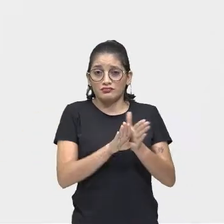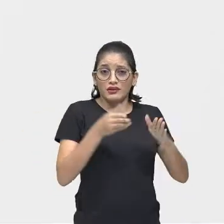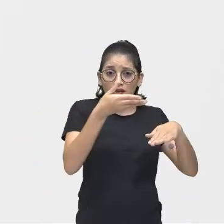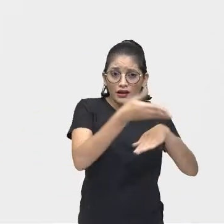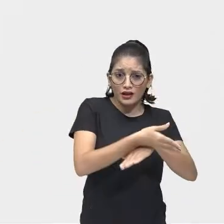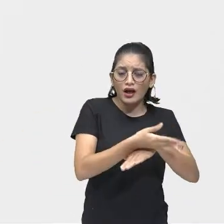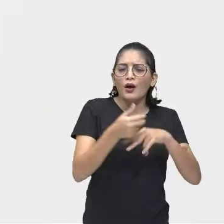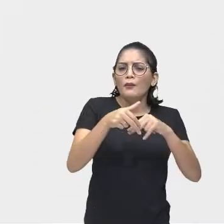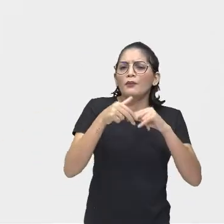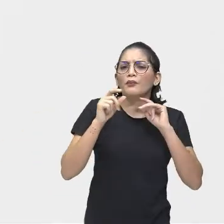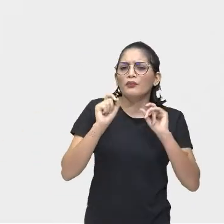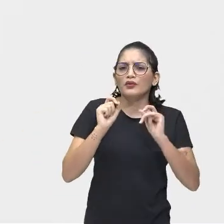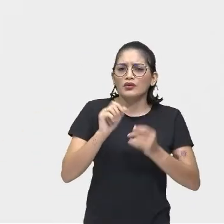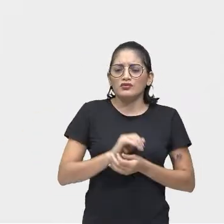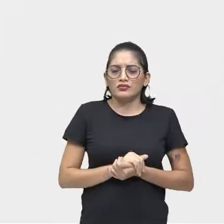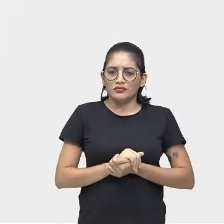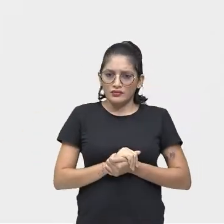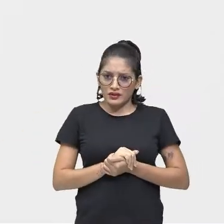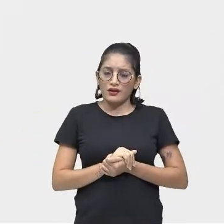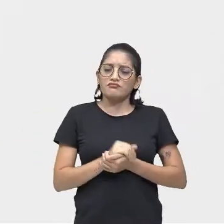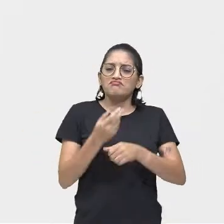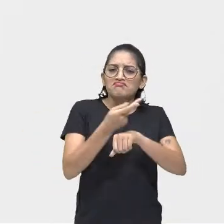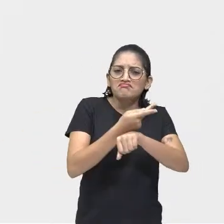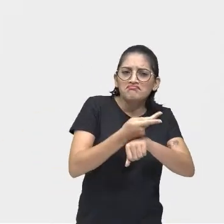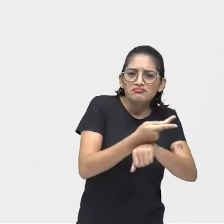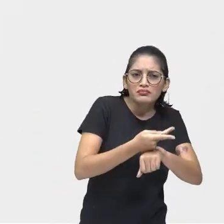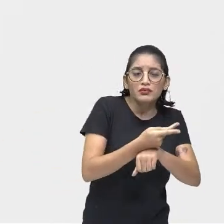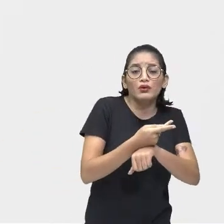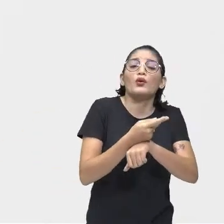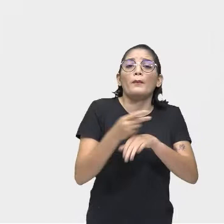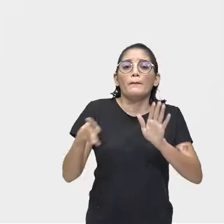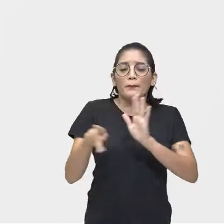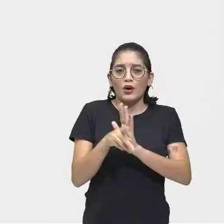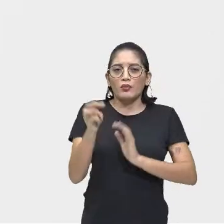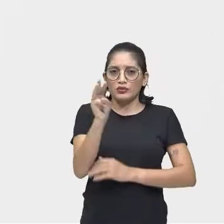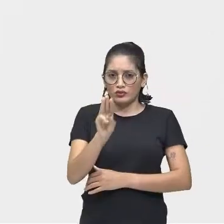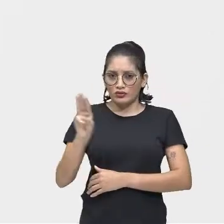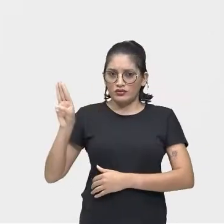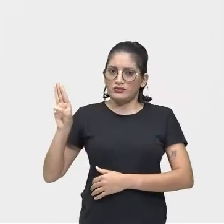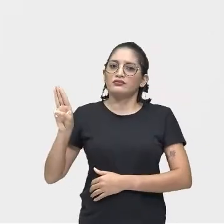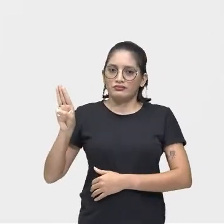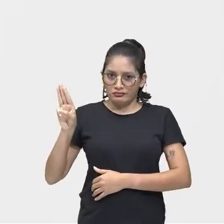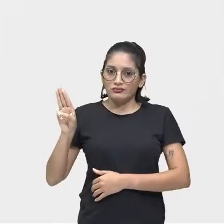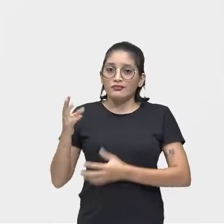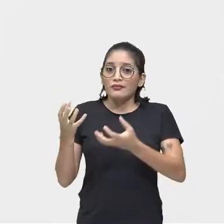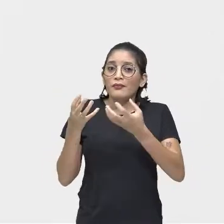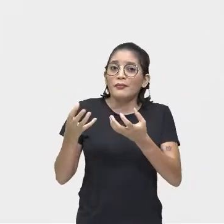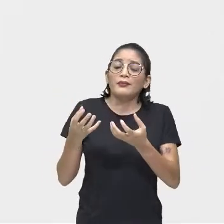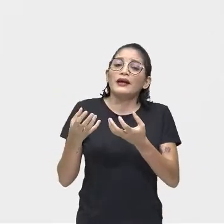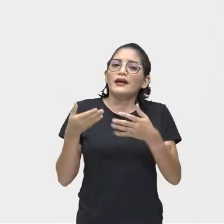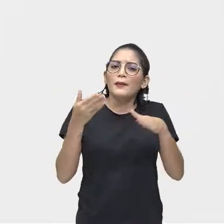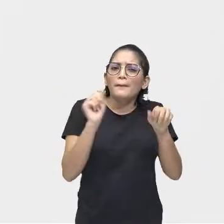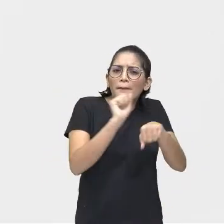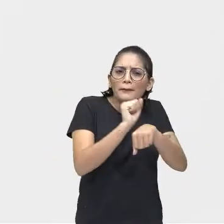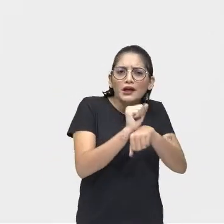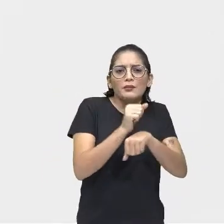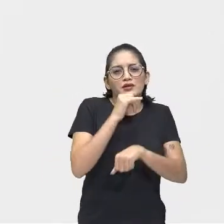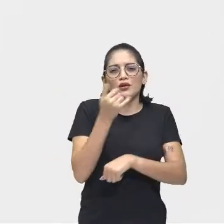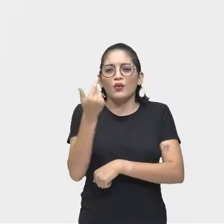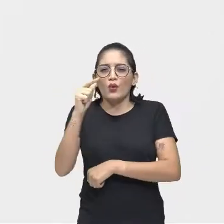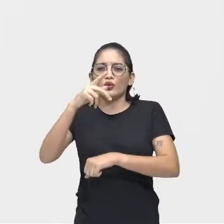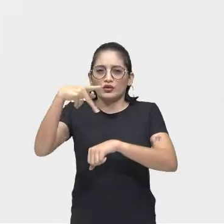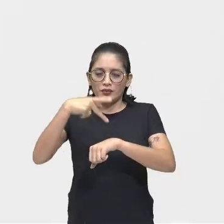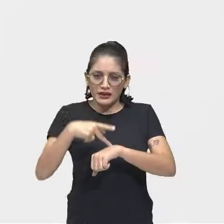pelas expedições bandeirantes e tinha o objetivo de frear a invasão de outros países, como a Inglaterra,